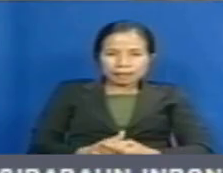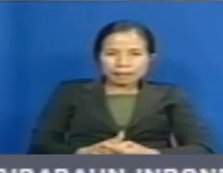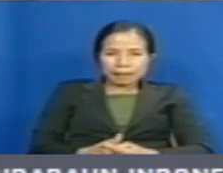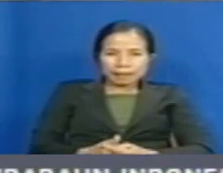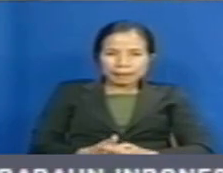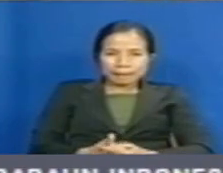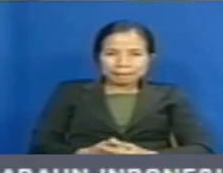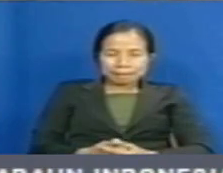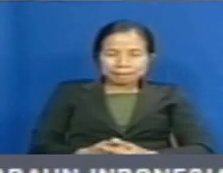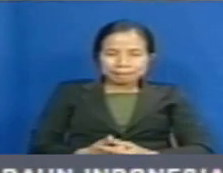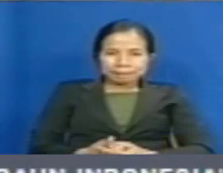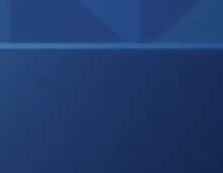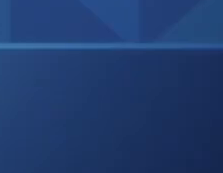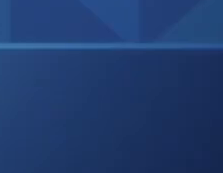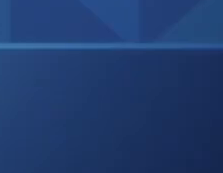Elvira de Carvalho, ba RTTL.